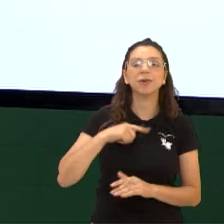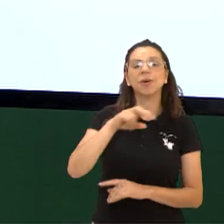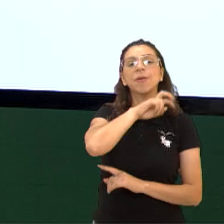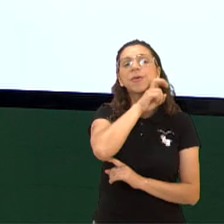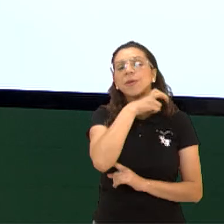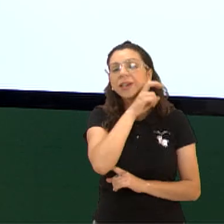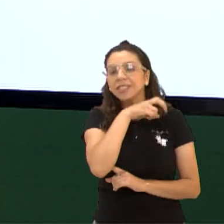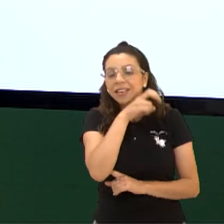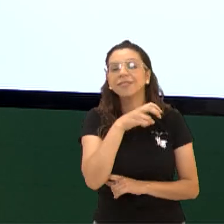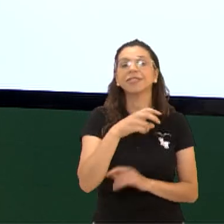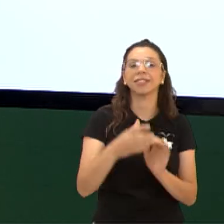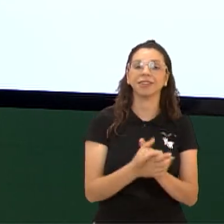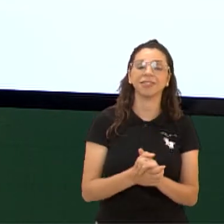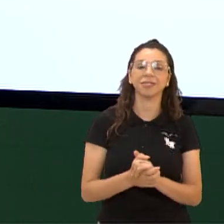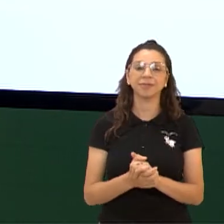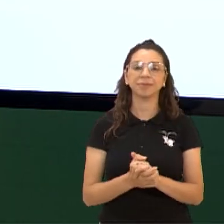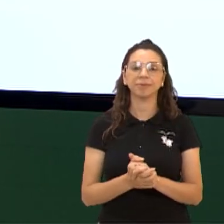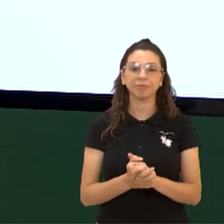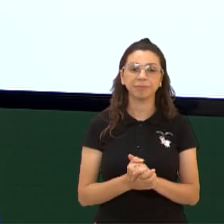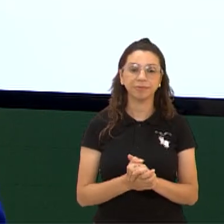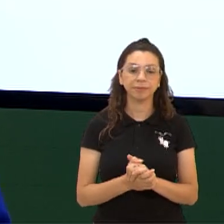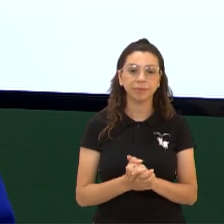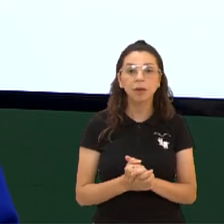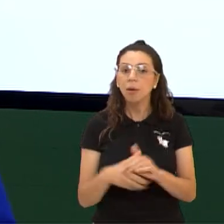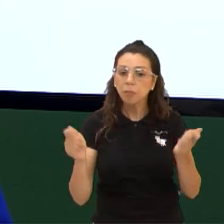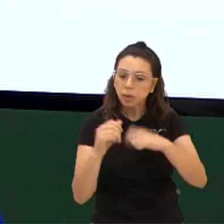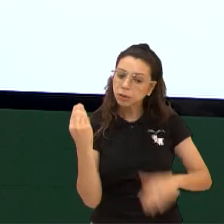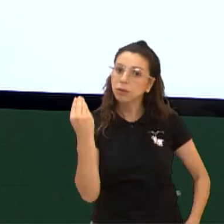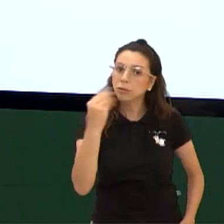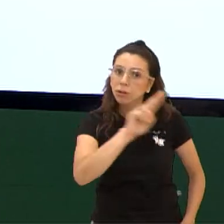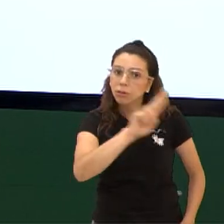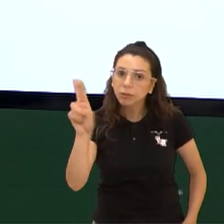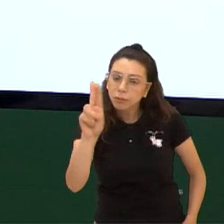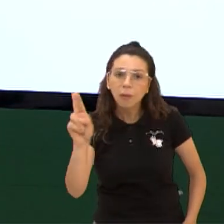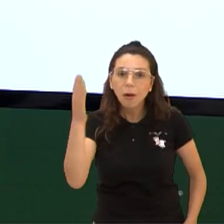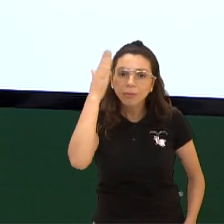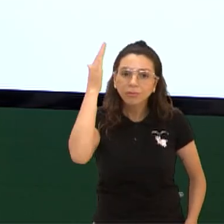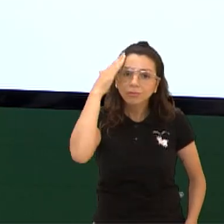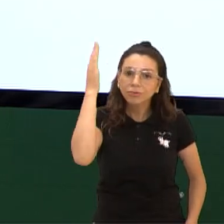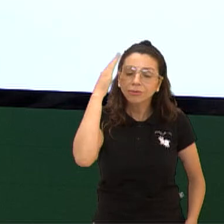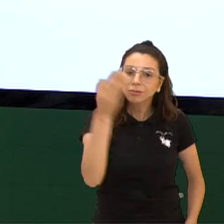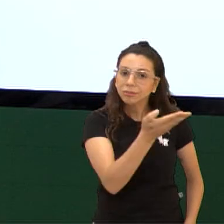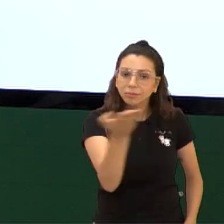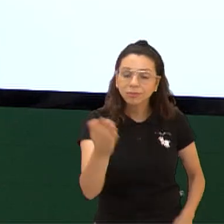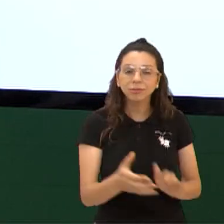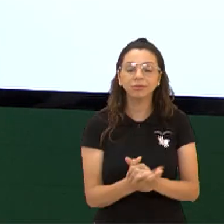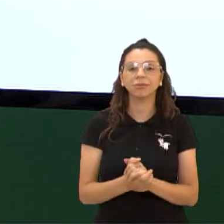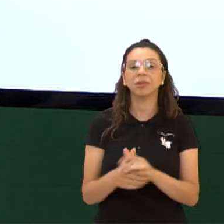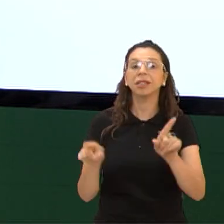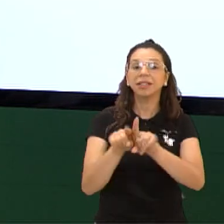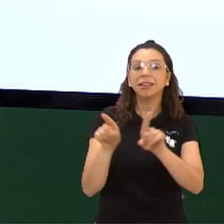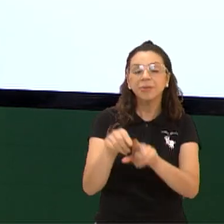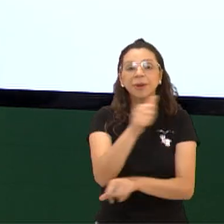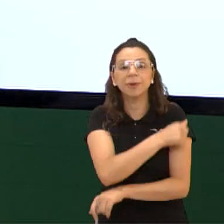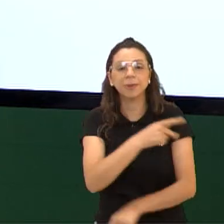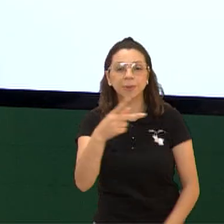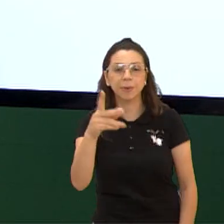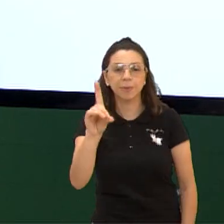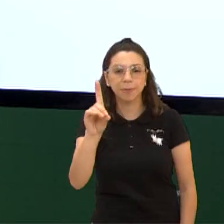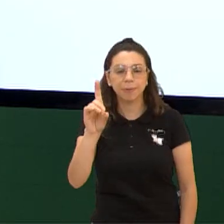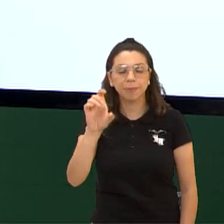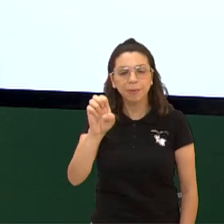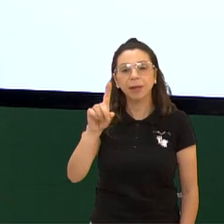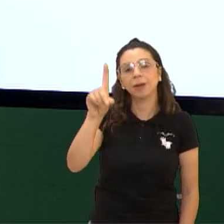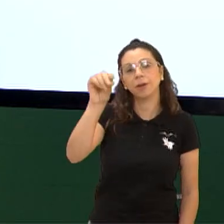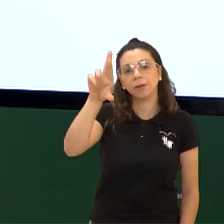Cascavel, Colégio Olívio Fracaro, mas coloca teu nome ali para a gente saber quem é você. Pedro Henrique, mais um